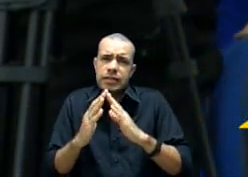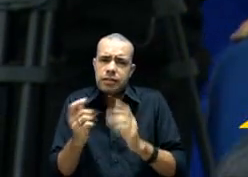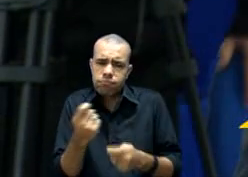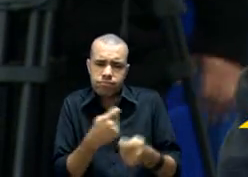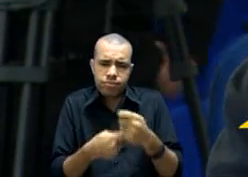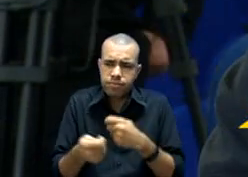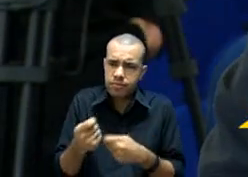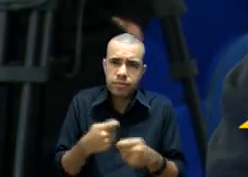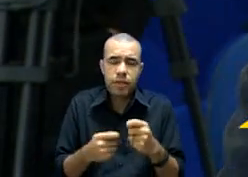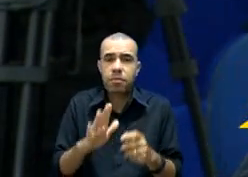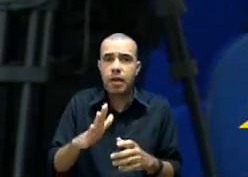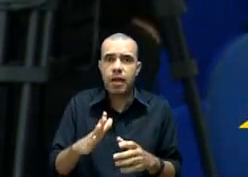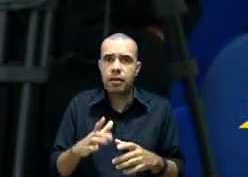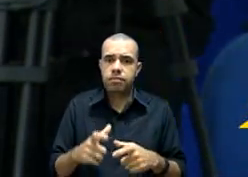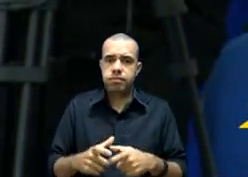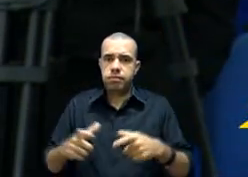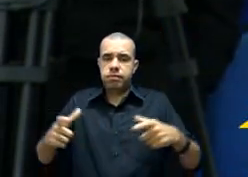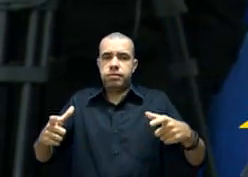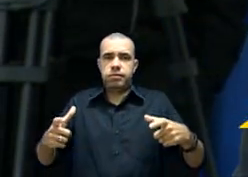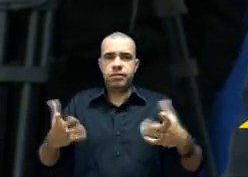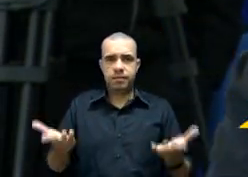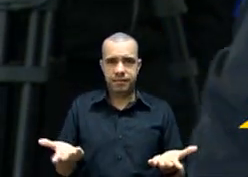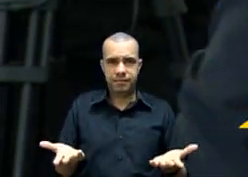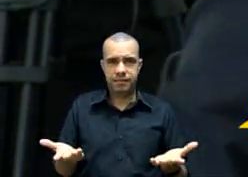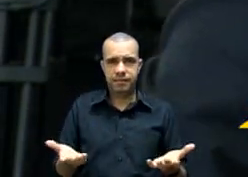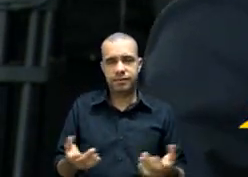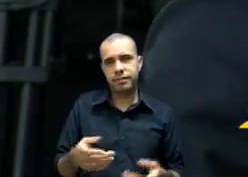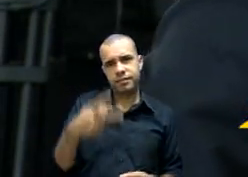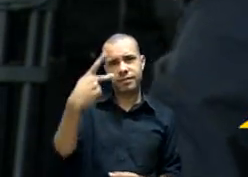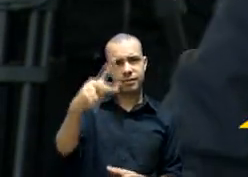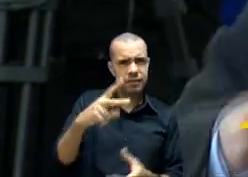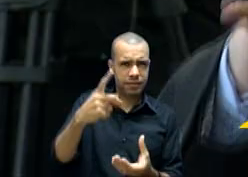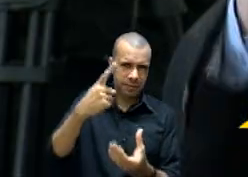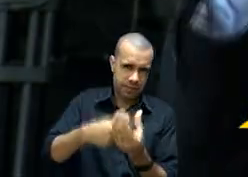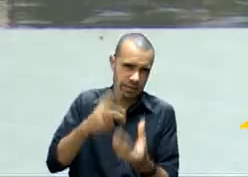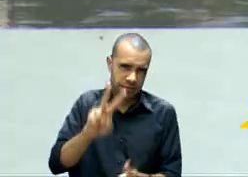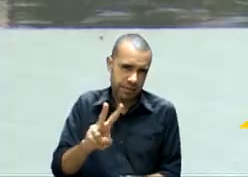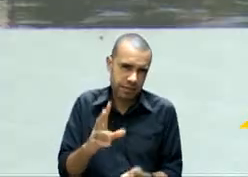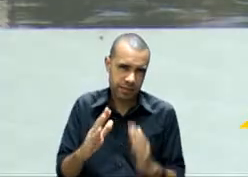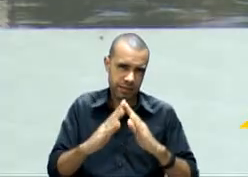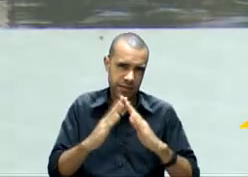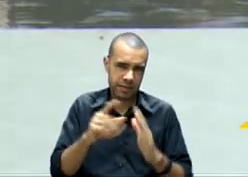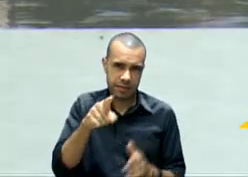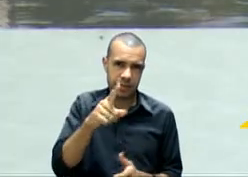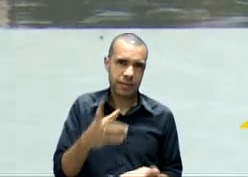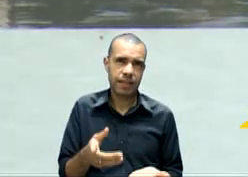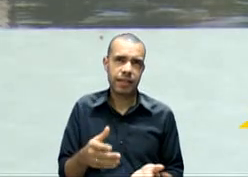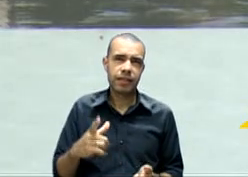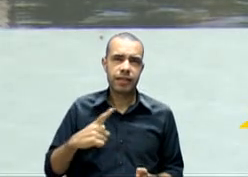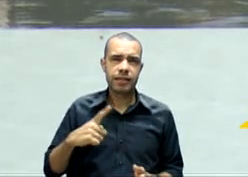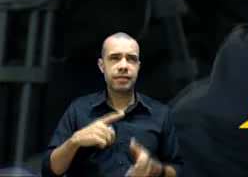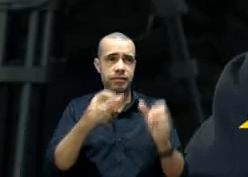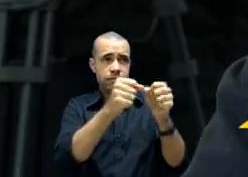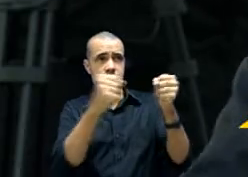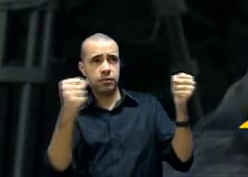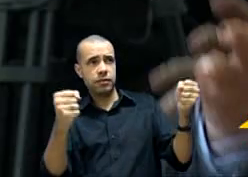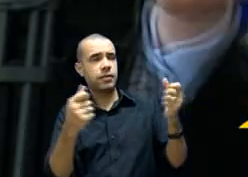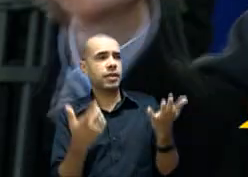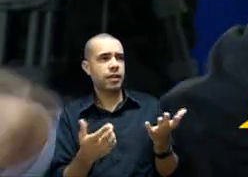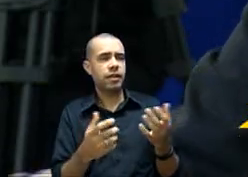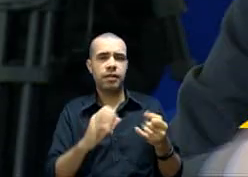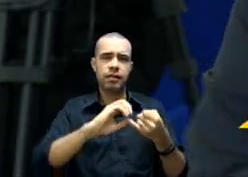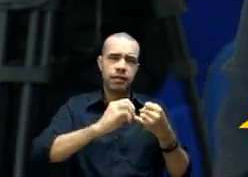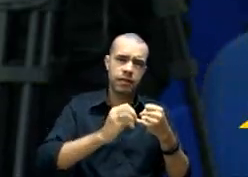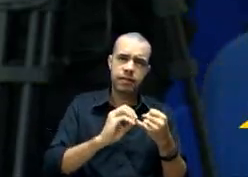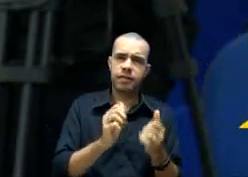Em outras proporções. Na sua casa, Vitão do Cachorrão, se tiver lá no seu armário feijão, arroz,